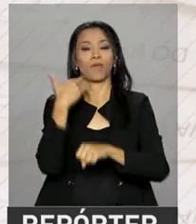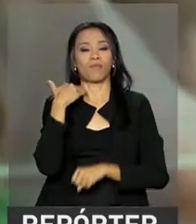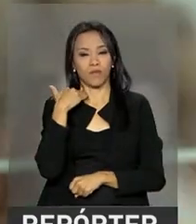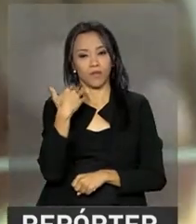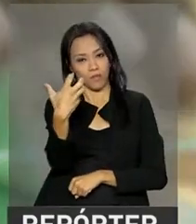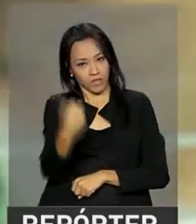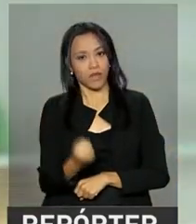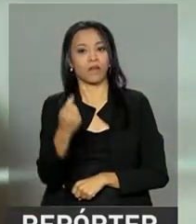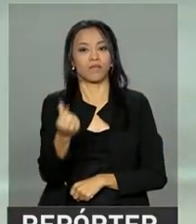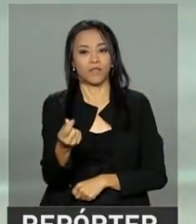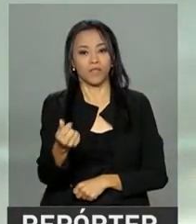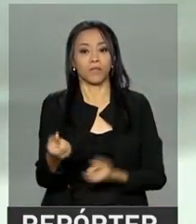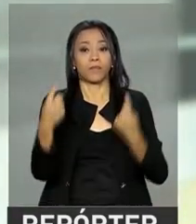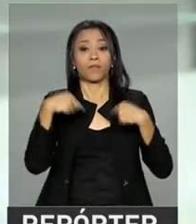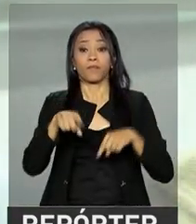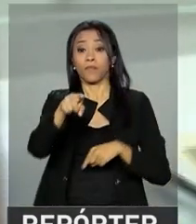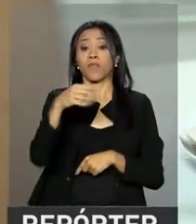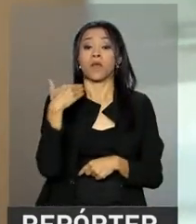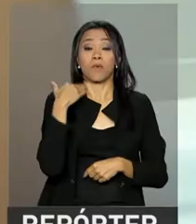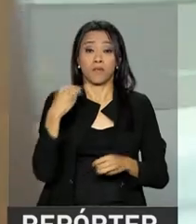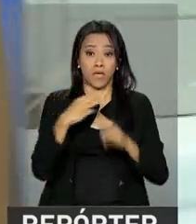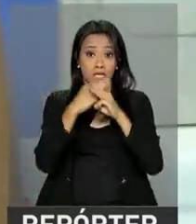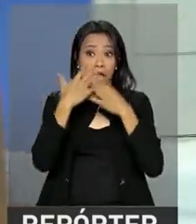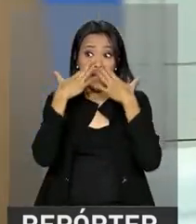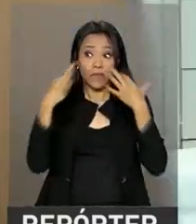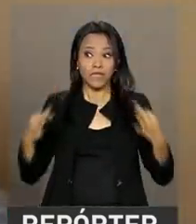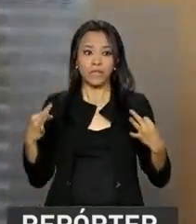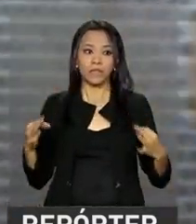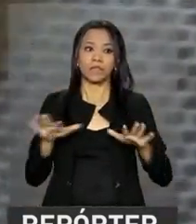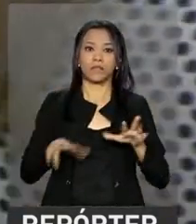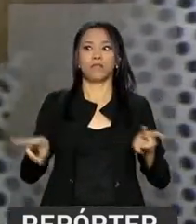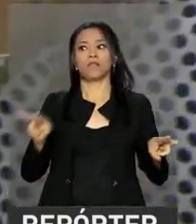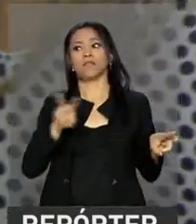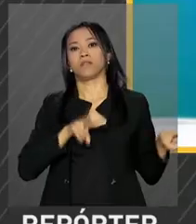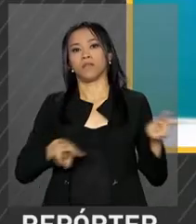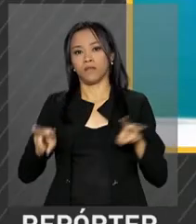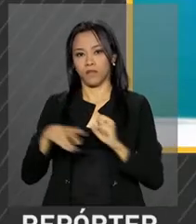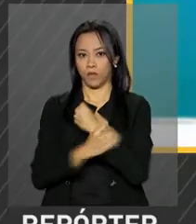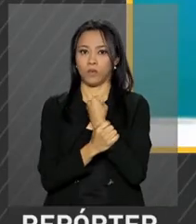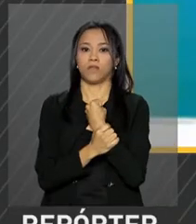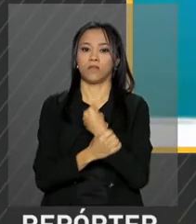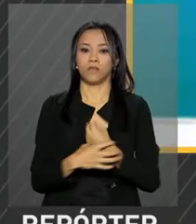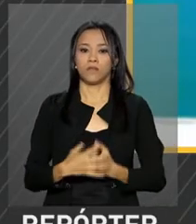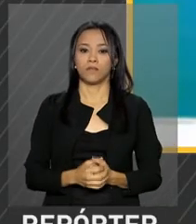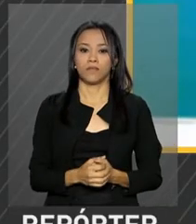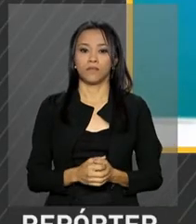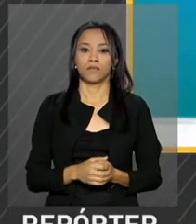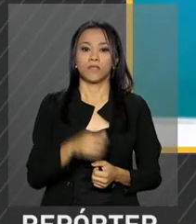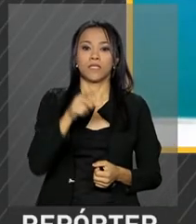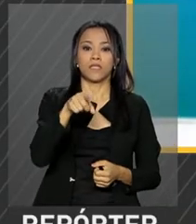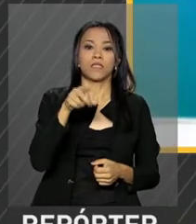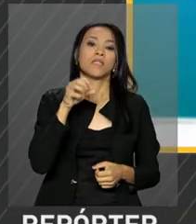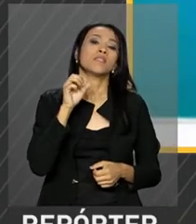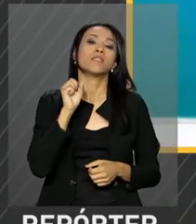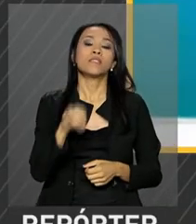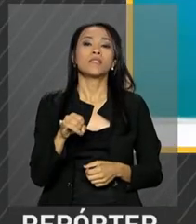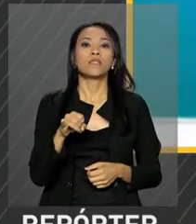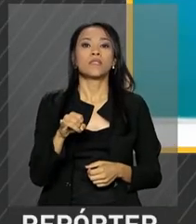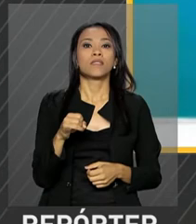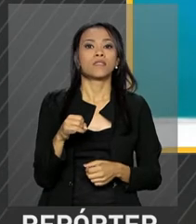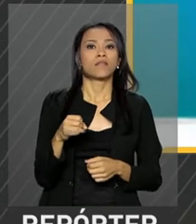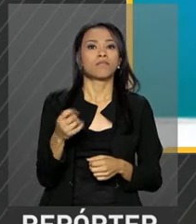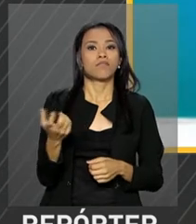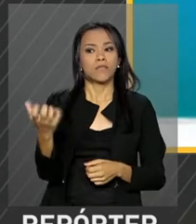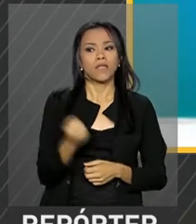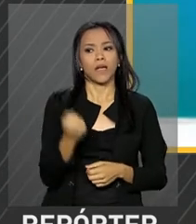dinheiro. A Caixa alerta ainda quem for sacar o dinheiro a ter muita atenção à segurança. Se for sacar um pouquinho mais de recursos, é